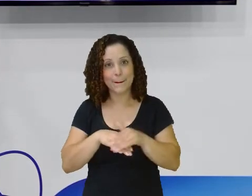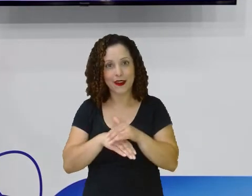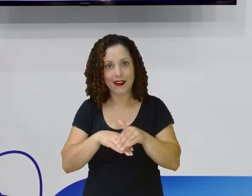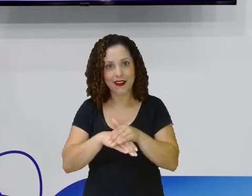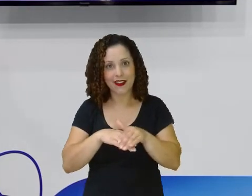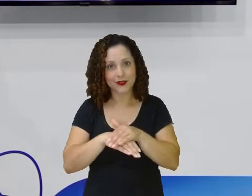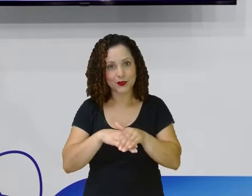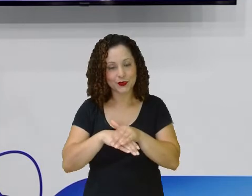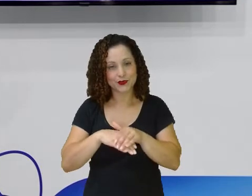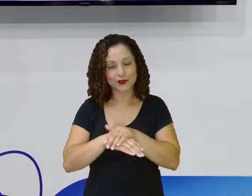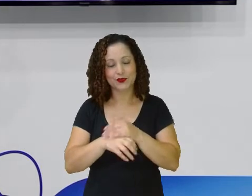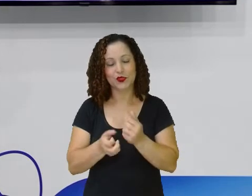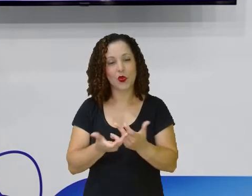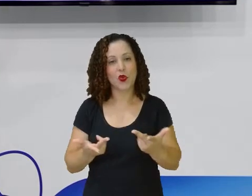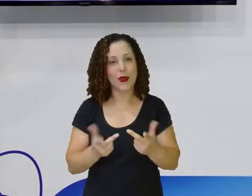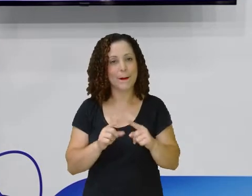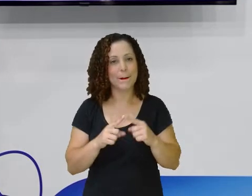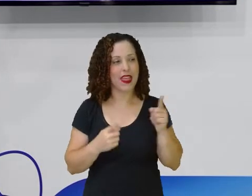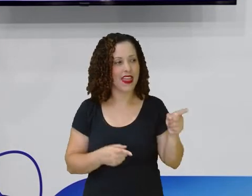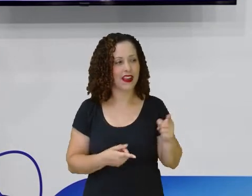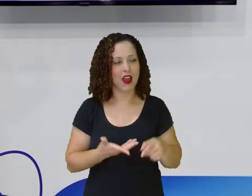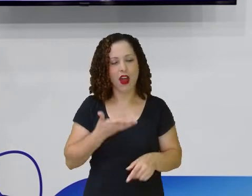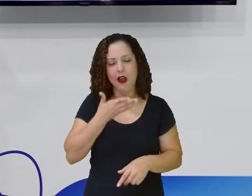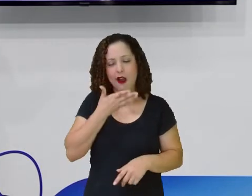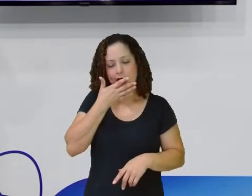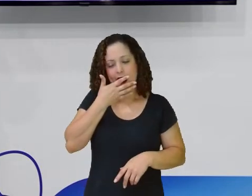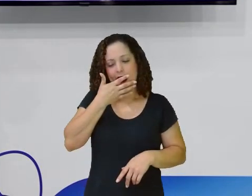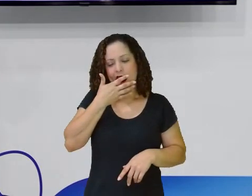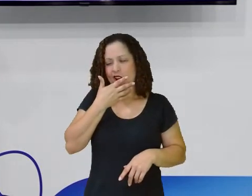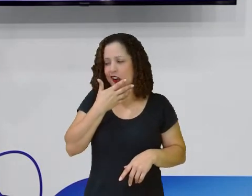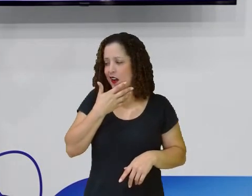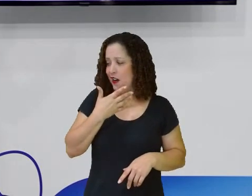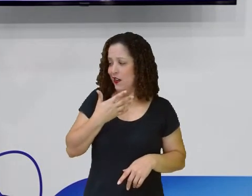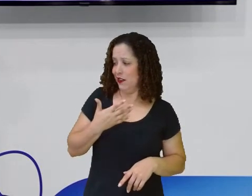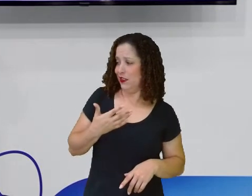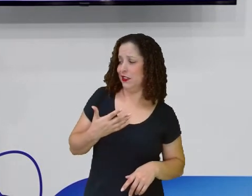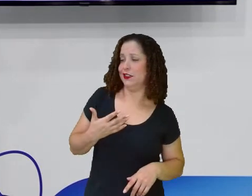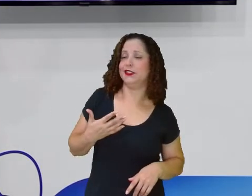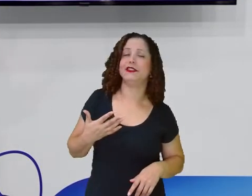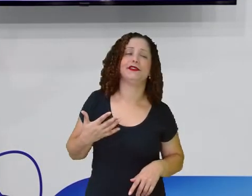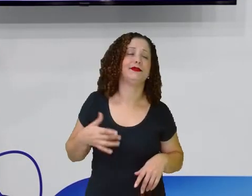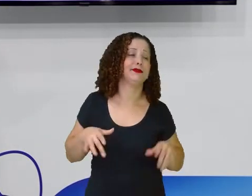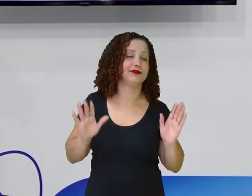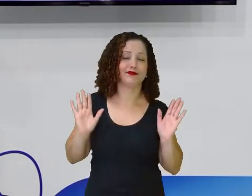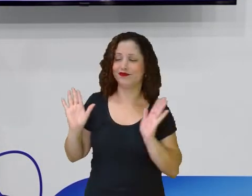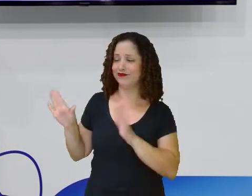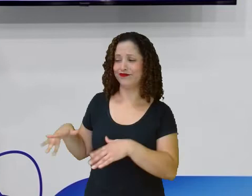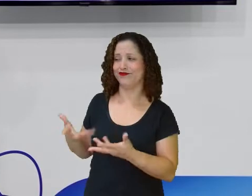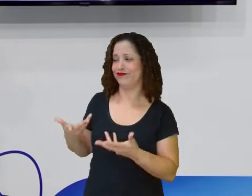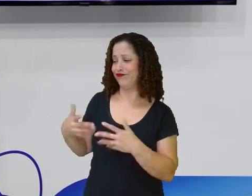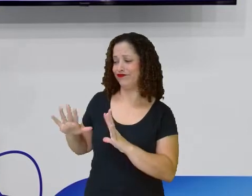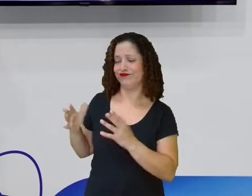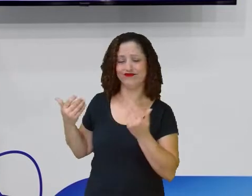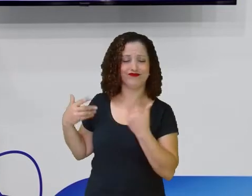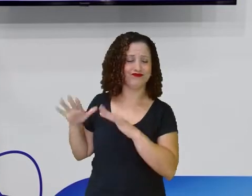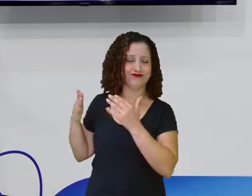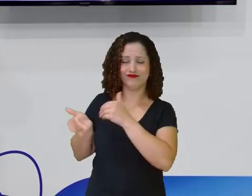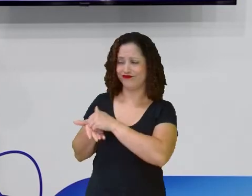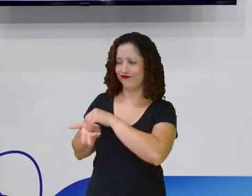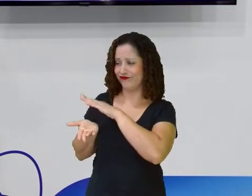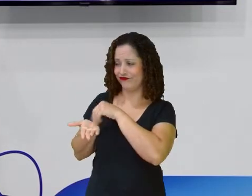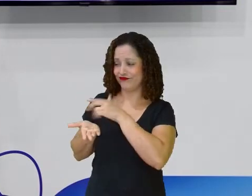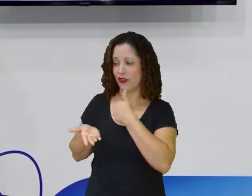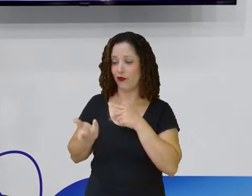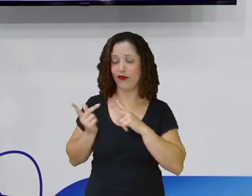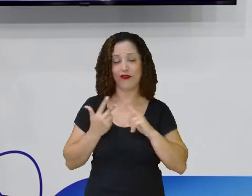pé só. Mas ela lhe dá aquele bocejo de desdém, de tipo, isso aí não me encanta, por favor, retire-se, eu quero dormir.